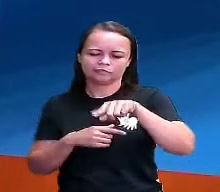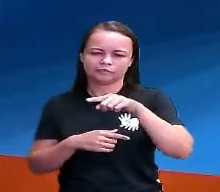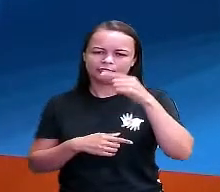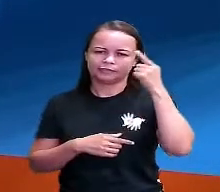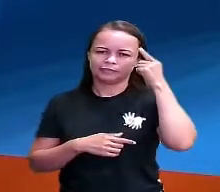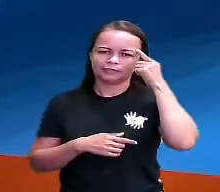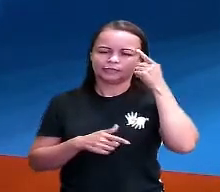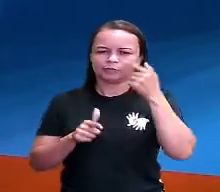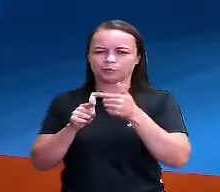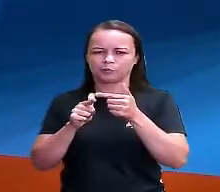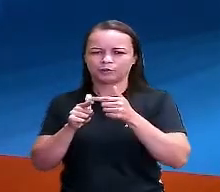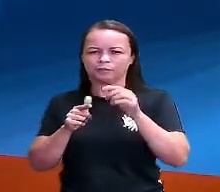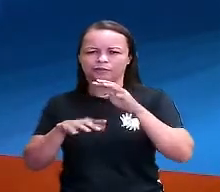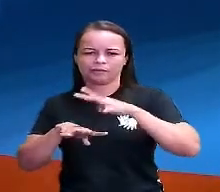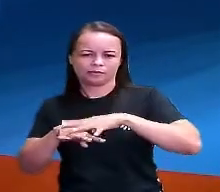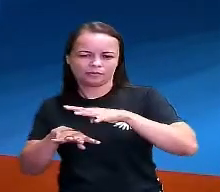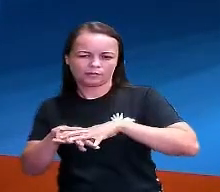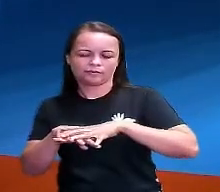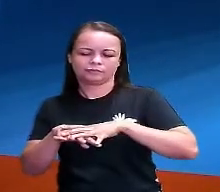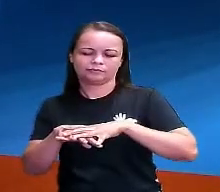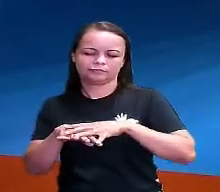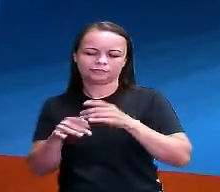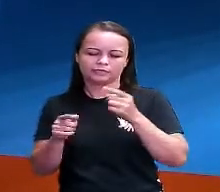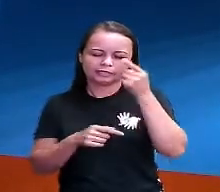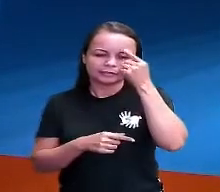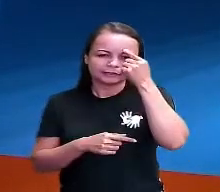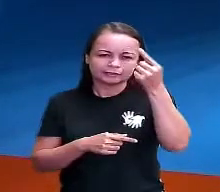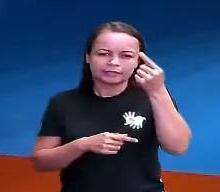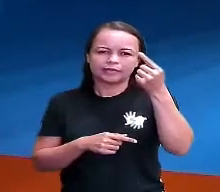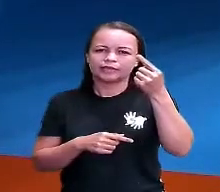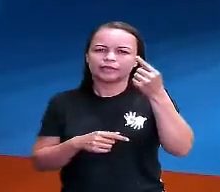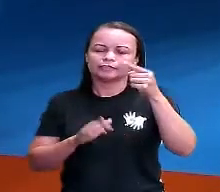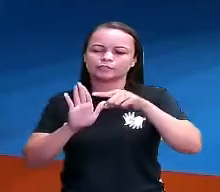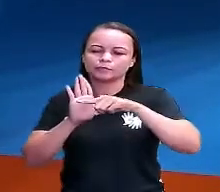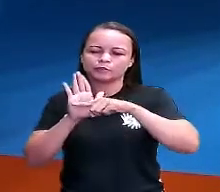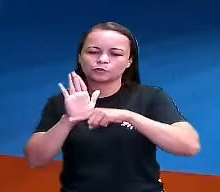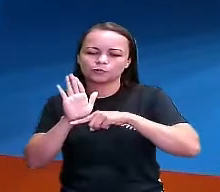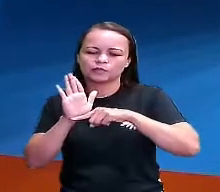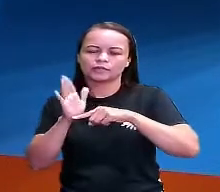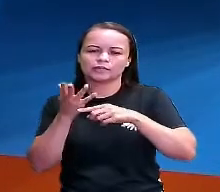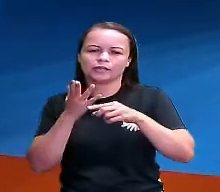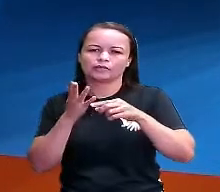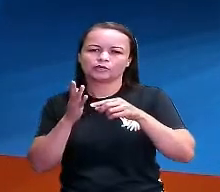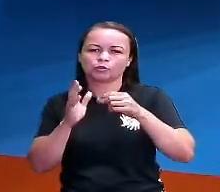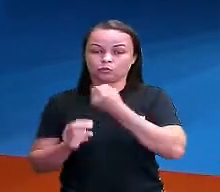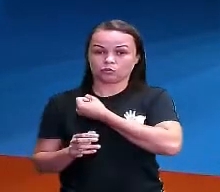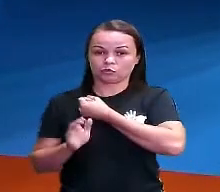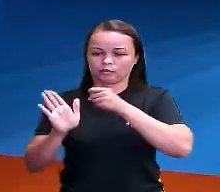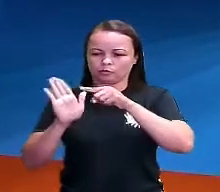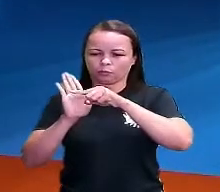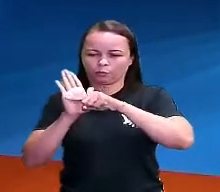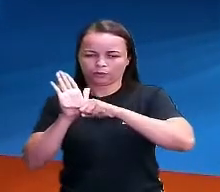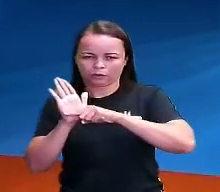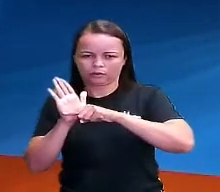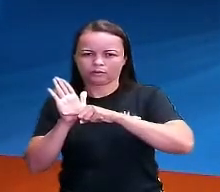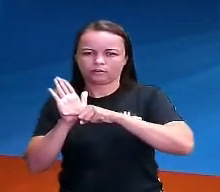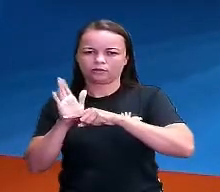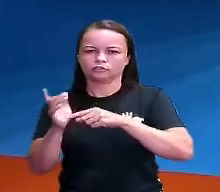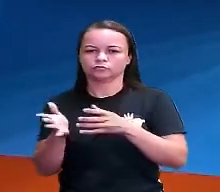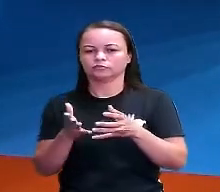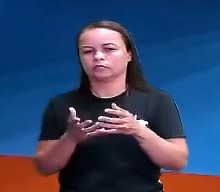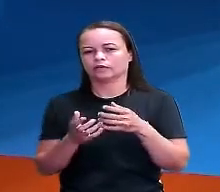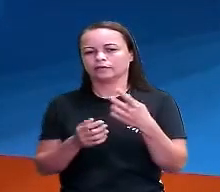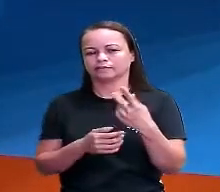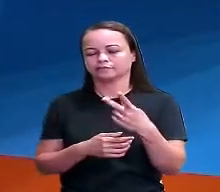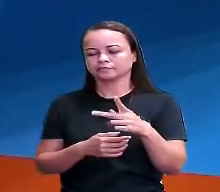no seu probleminha de matemática que a ideia de diminuir, que o número tem que baixar um pouquinho, então isso aí já